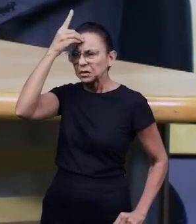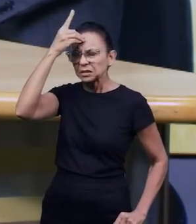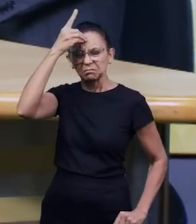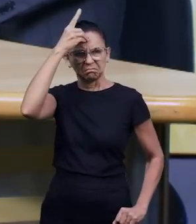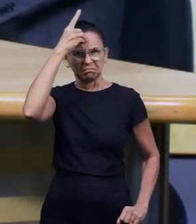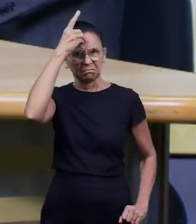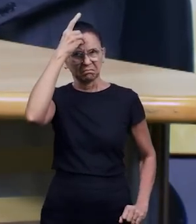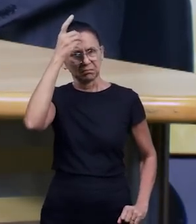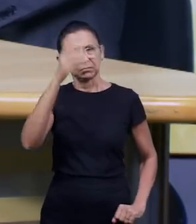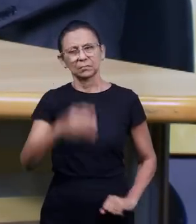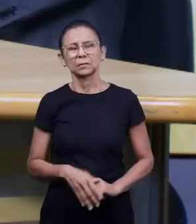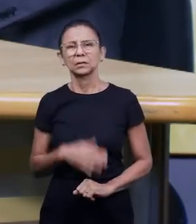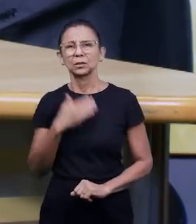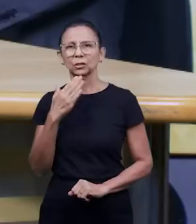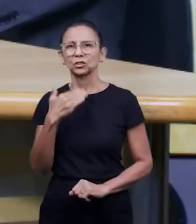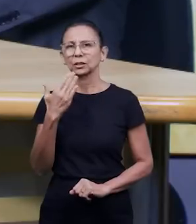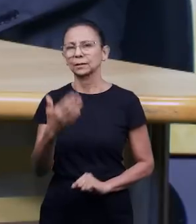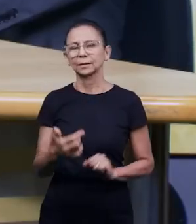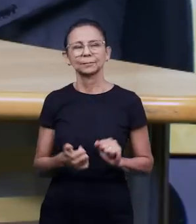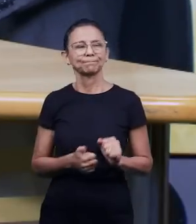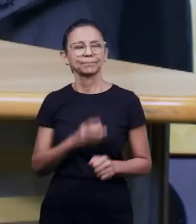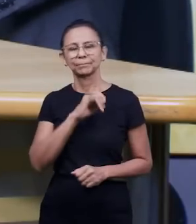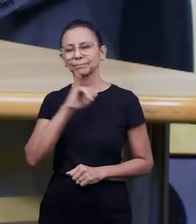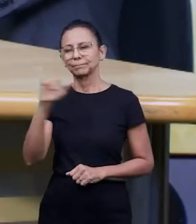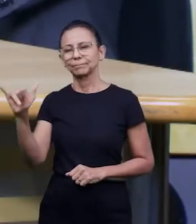lidar com... Como é que você vai abordar